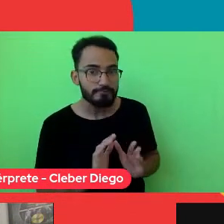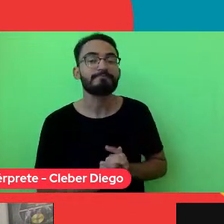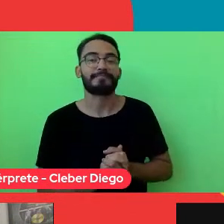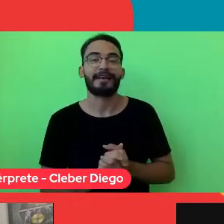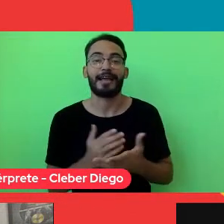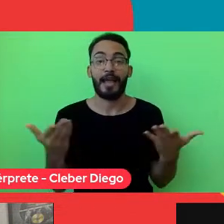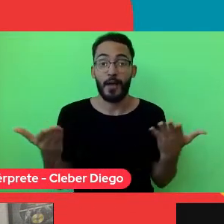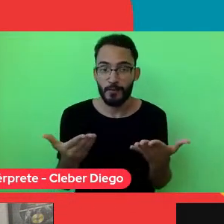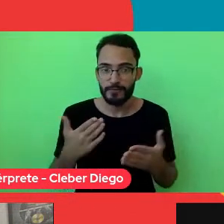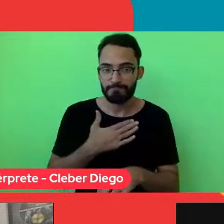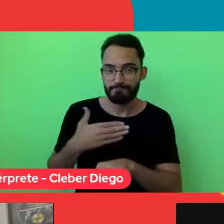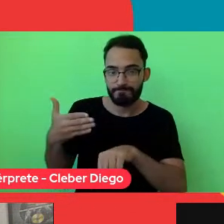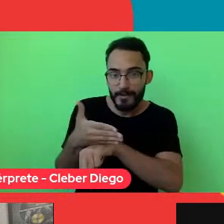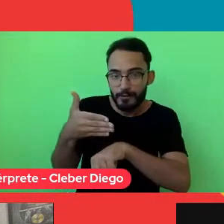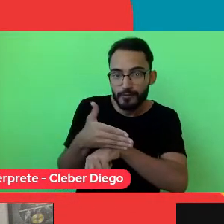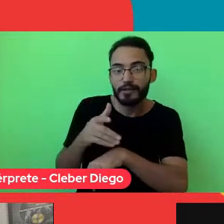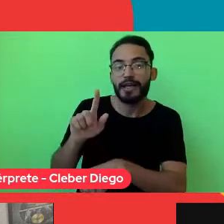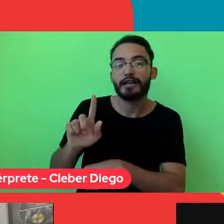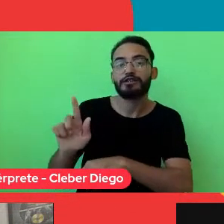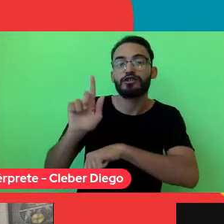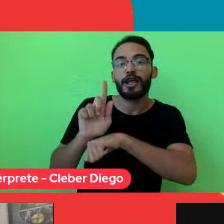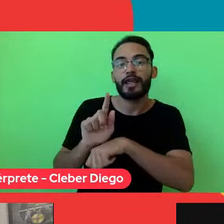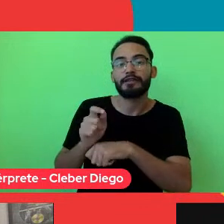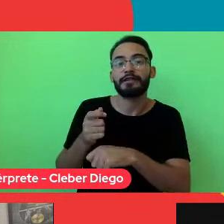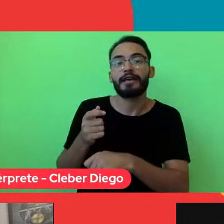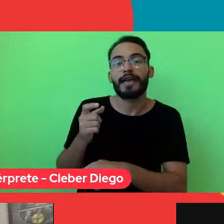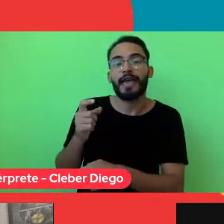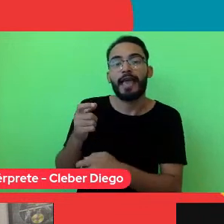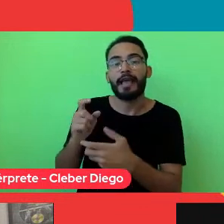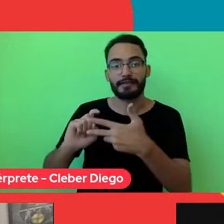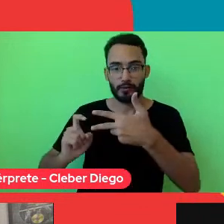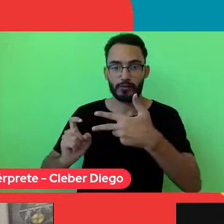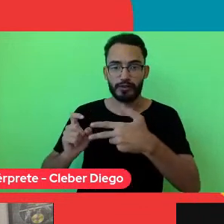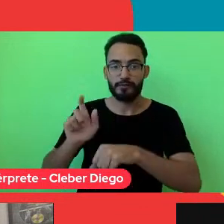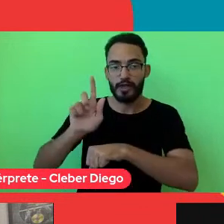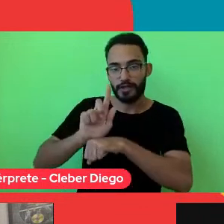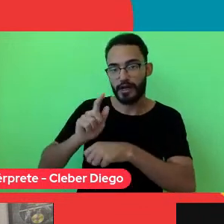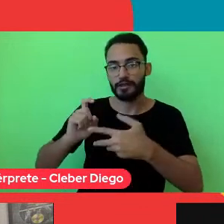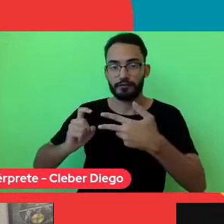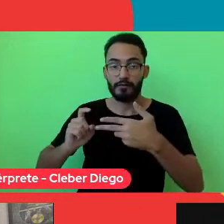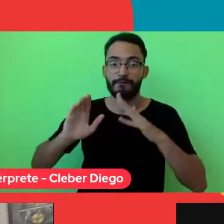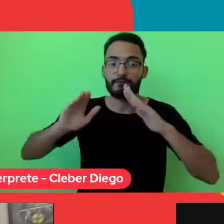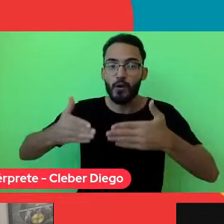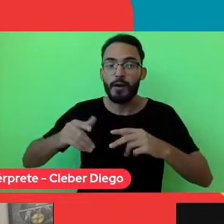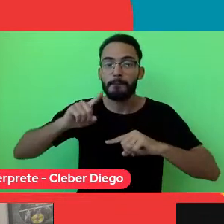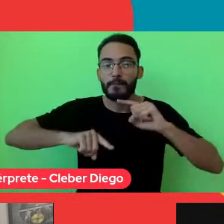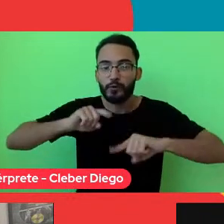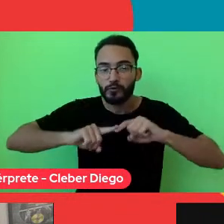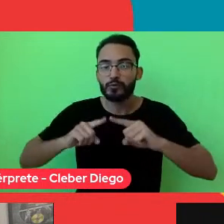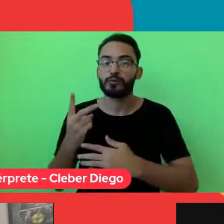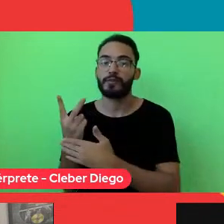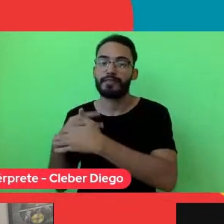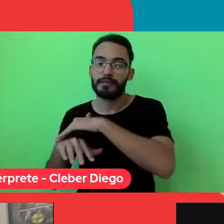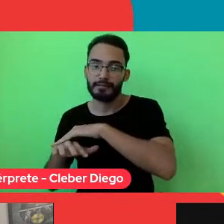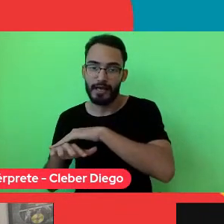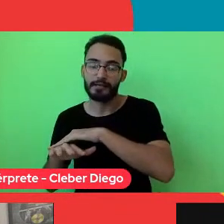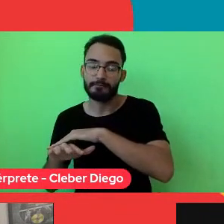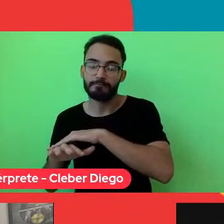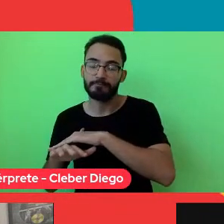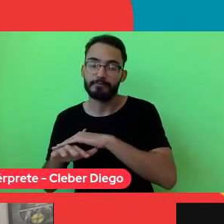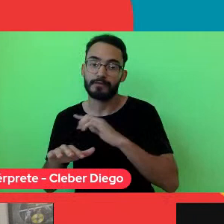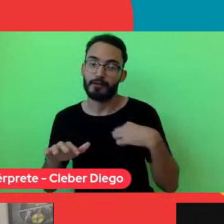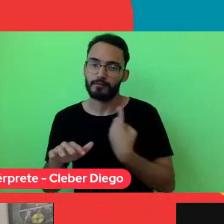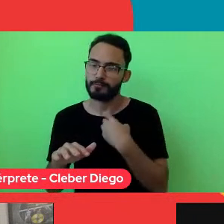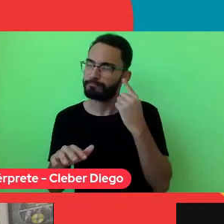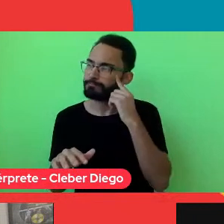minha atuação é como gerente executiva focada em operações de produto e de design. Então, quando a gente pensa